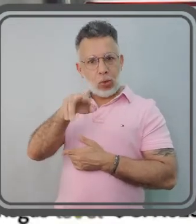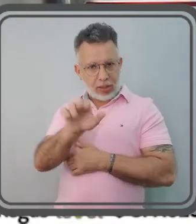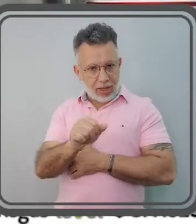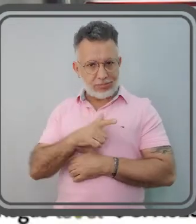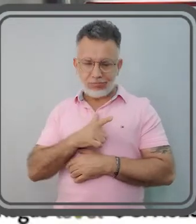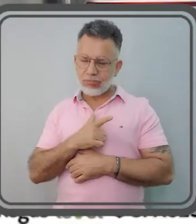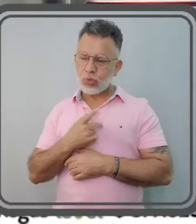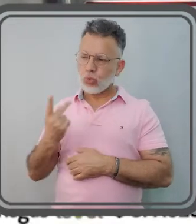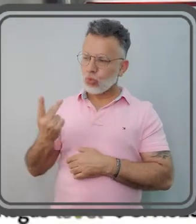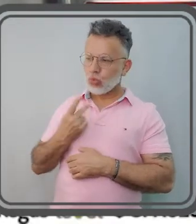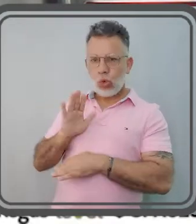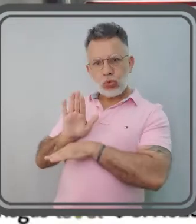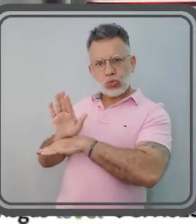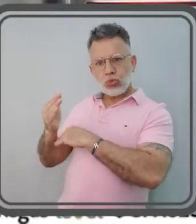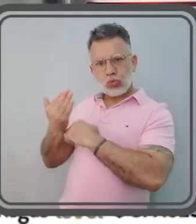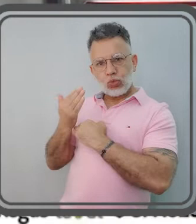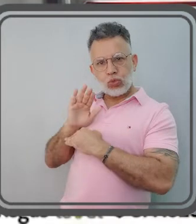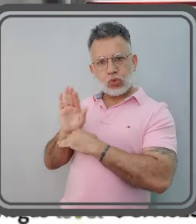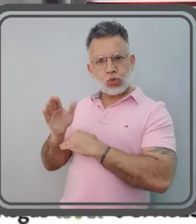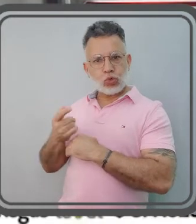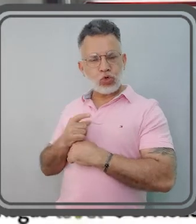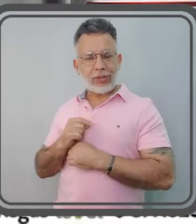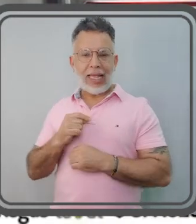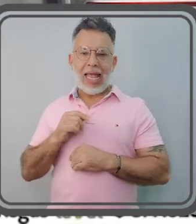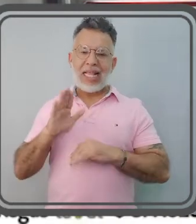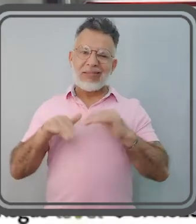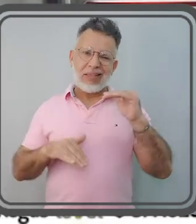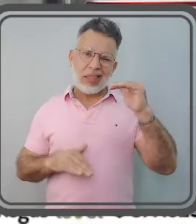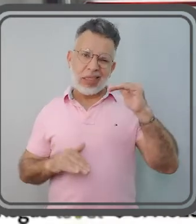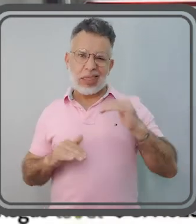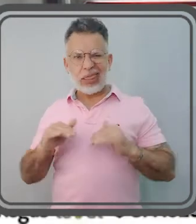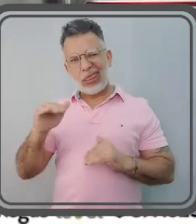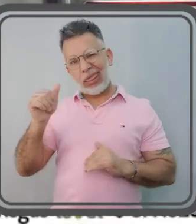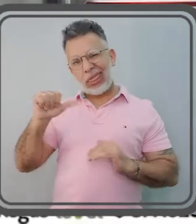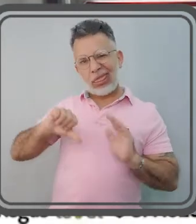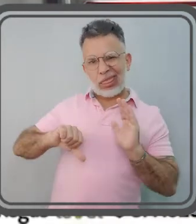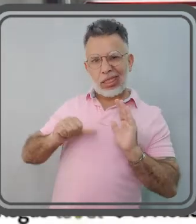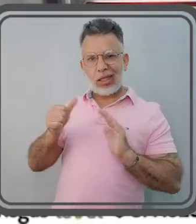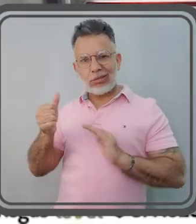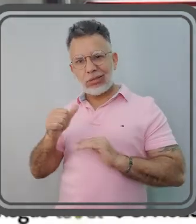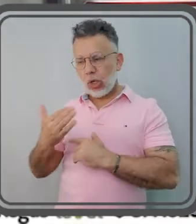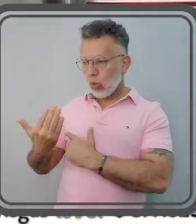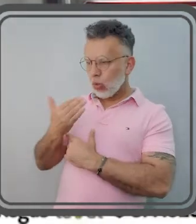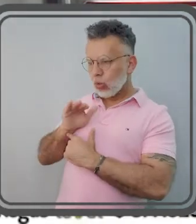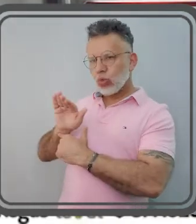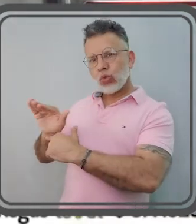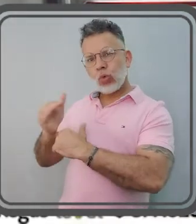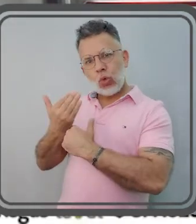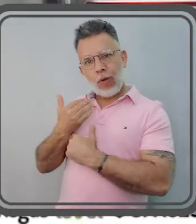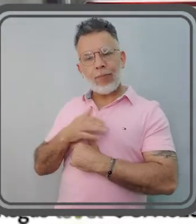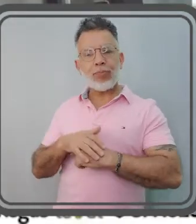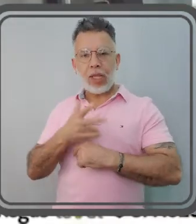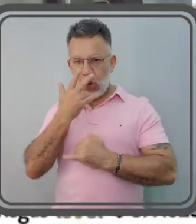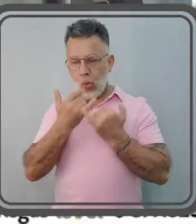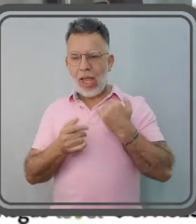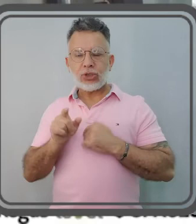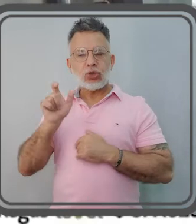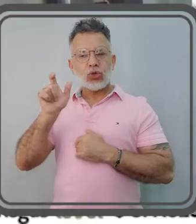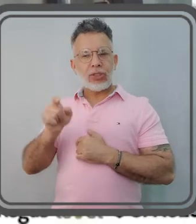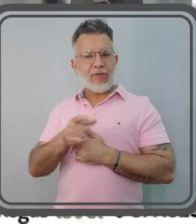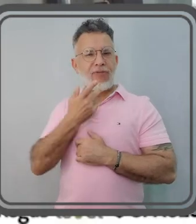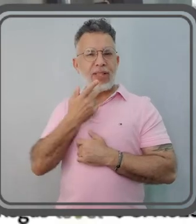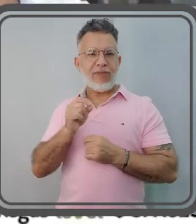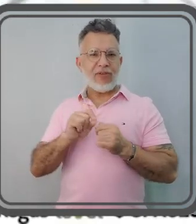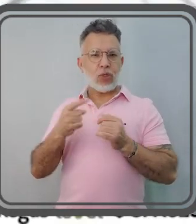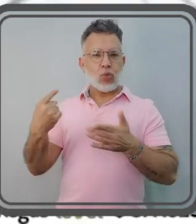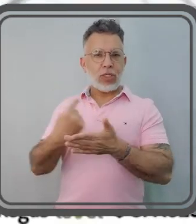levanta e vice-versa. Eu acho que você fez duas perguntas e uma. Quem inspirou, eu estava pensando na pessoa. Quando você começou